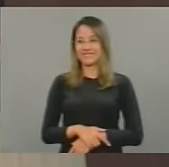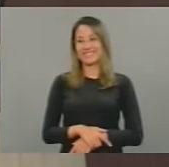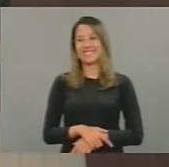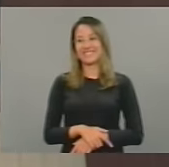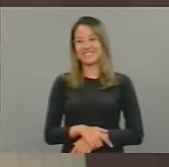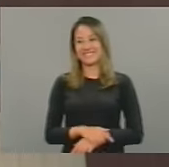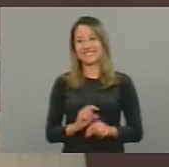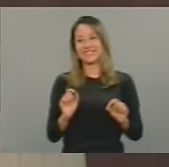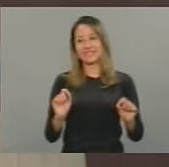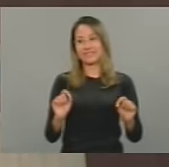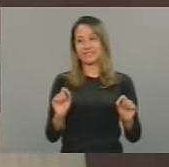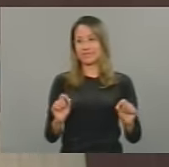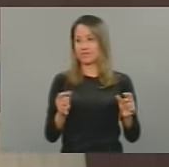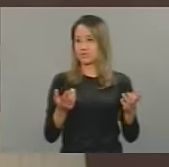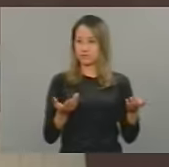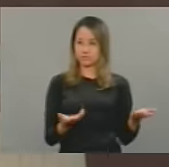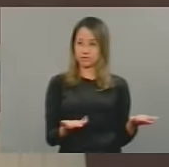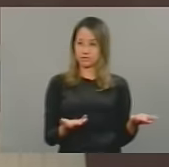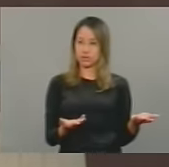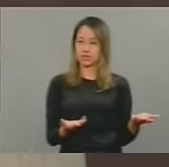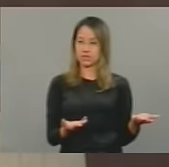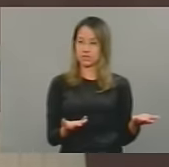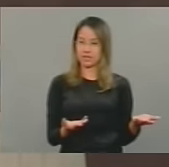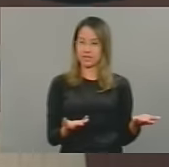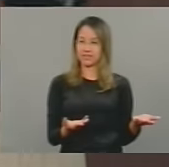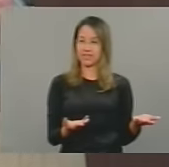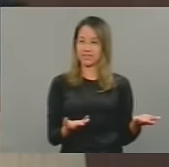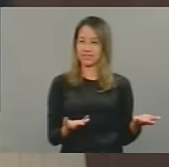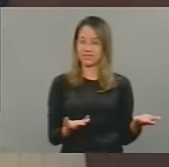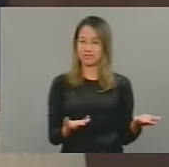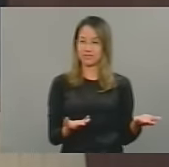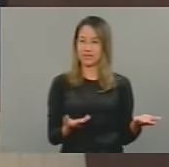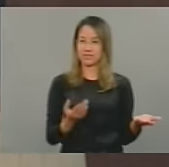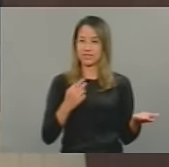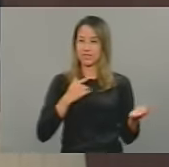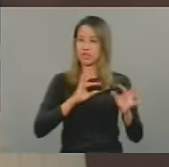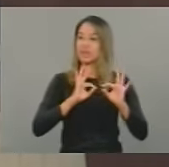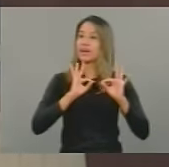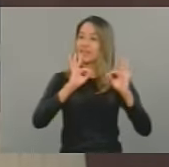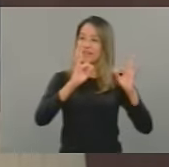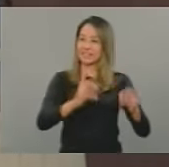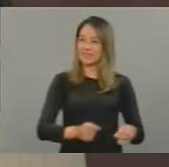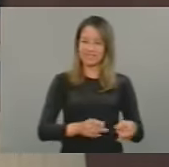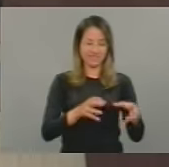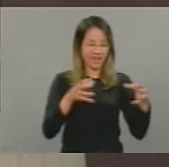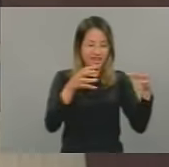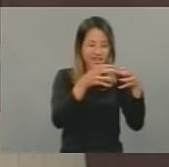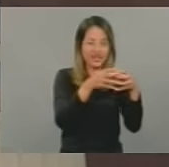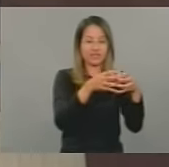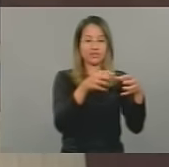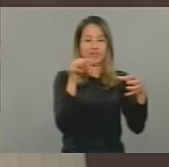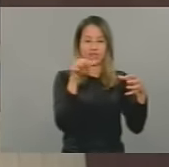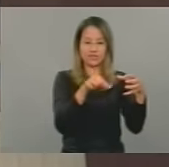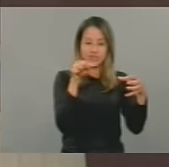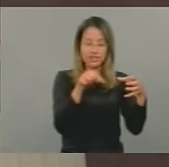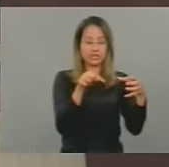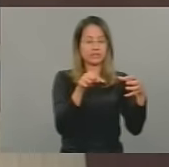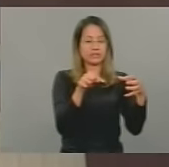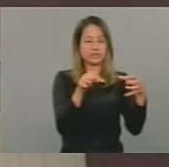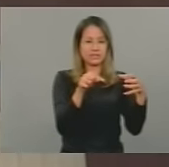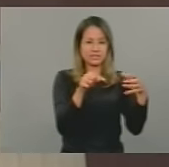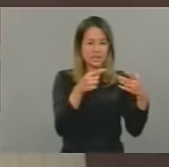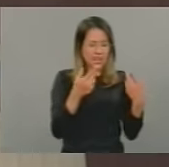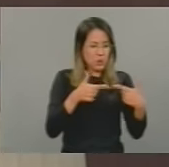envergonha a todos. E aqui respeitemos todas as divergências, mas um ato